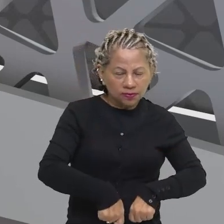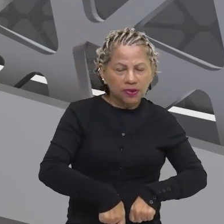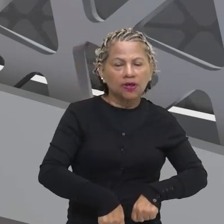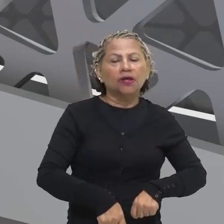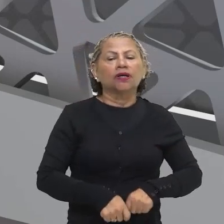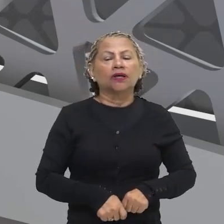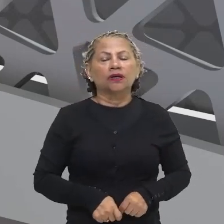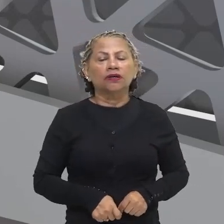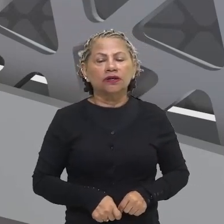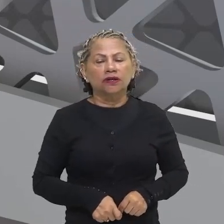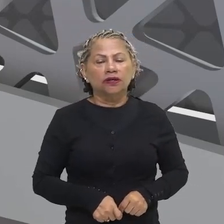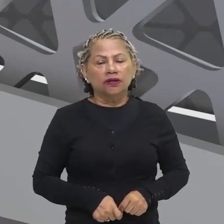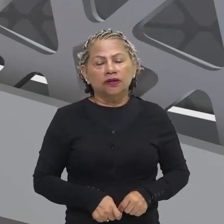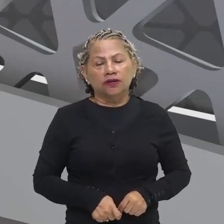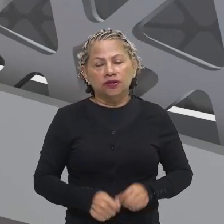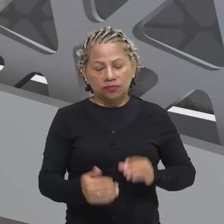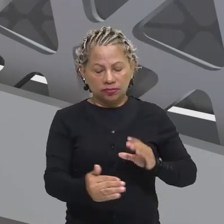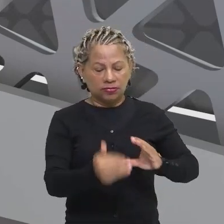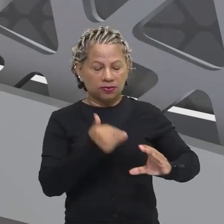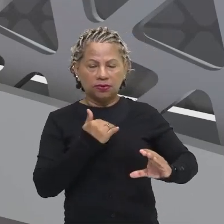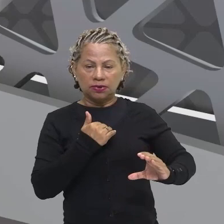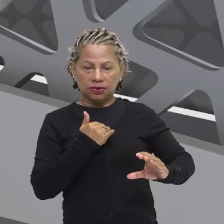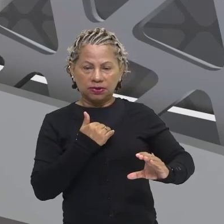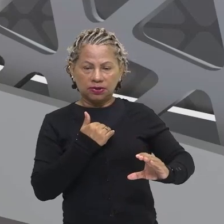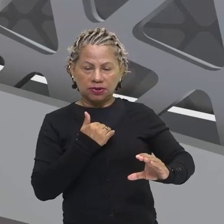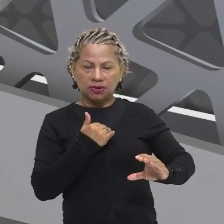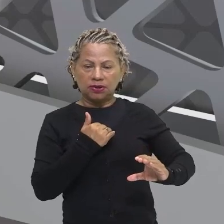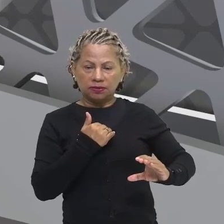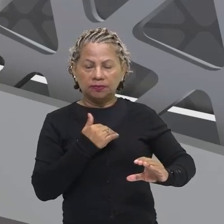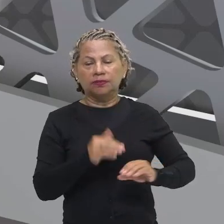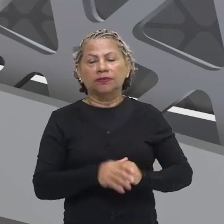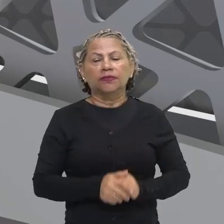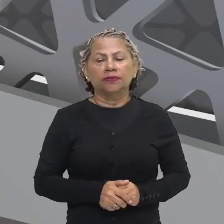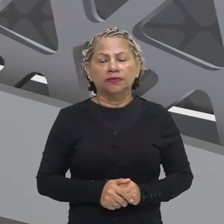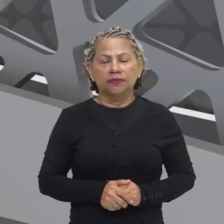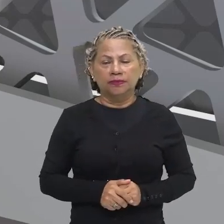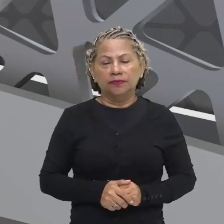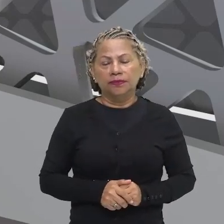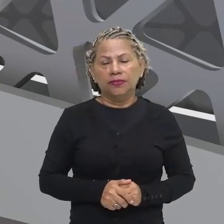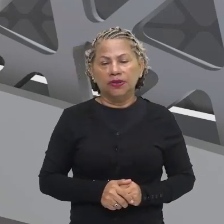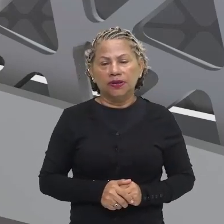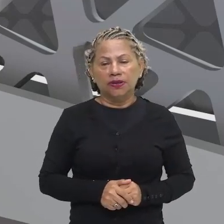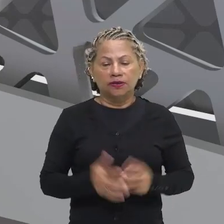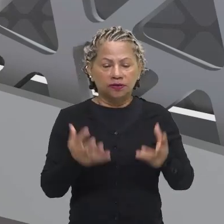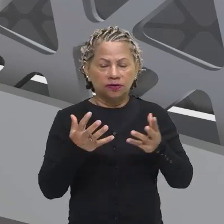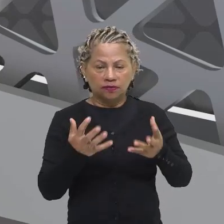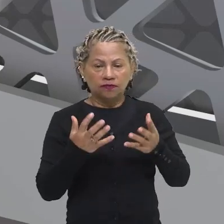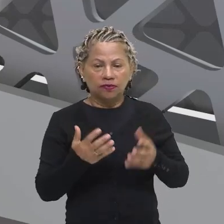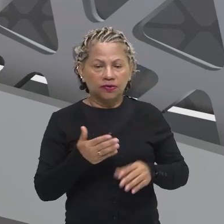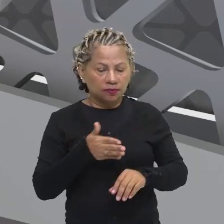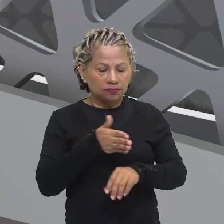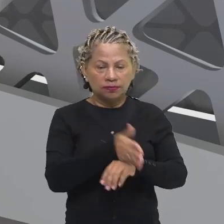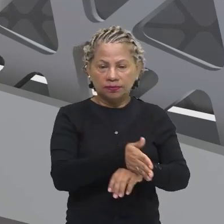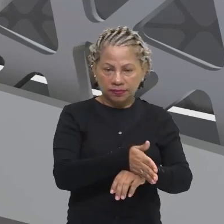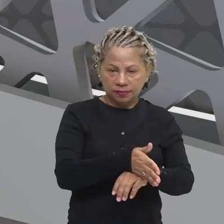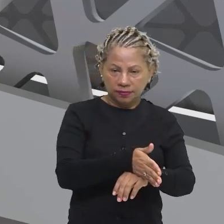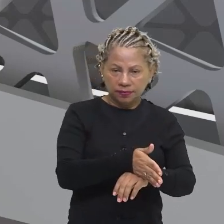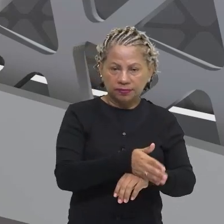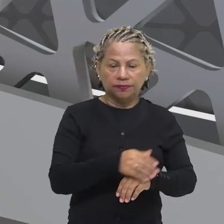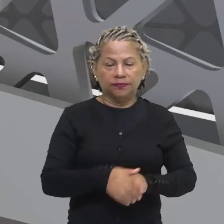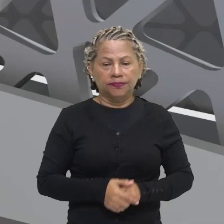por receber e-mails com as petições mais relevantes de que você gostaria de participar, tá